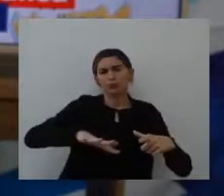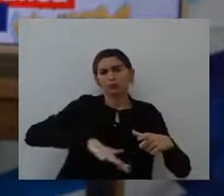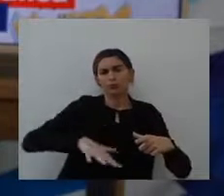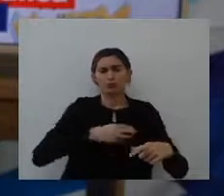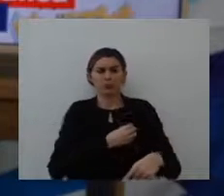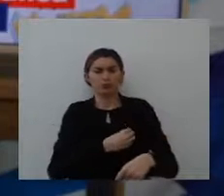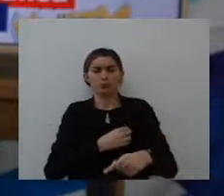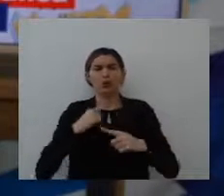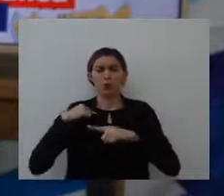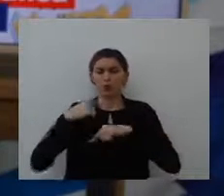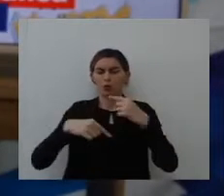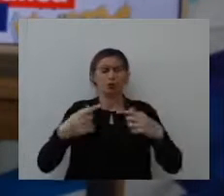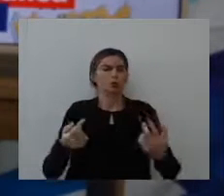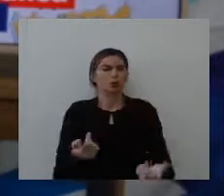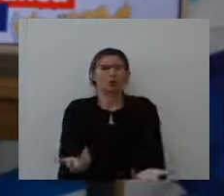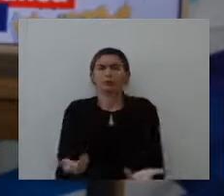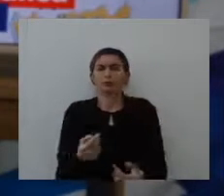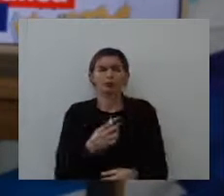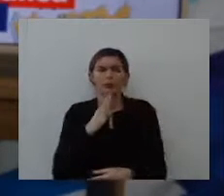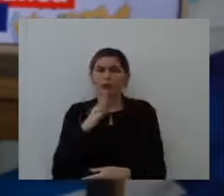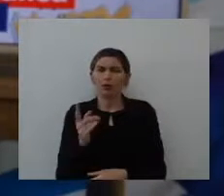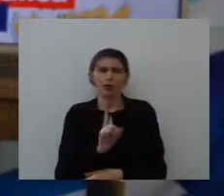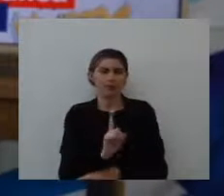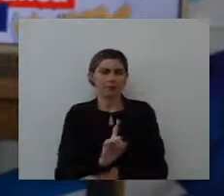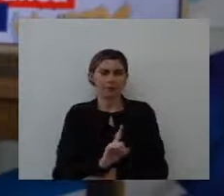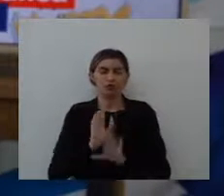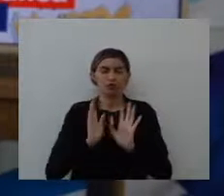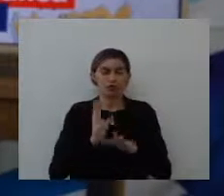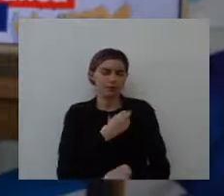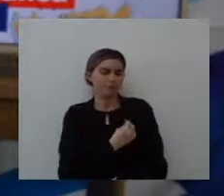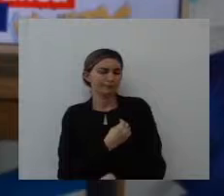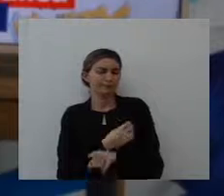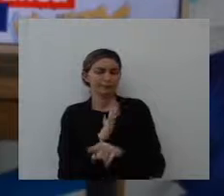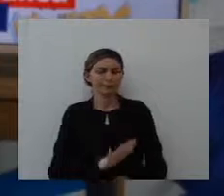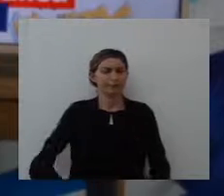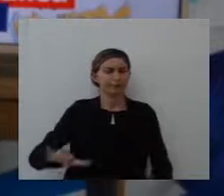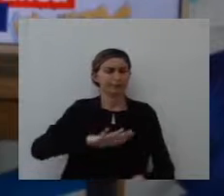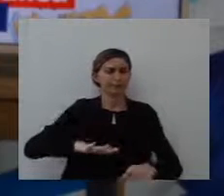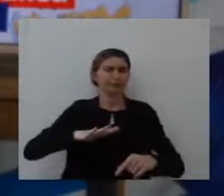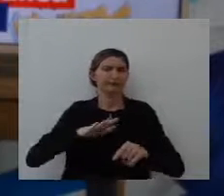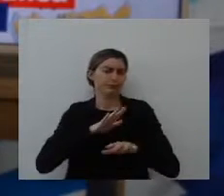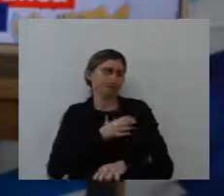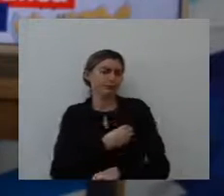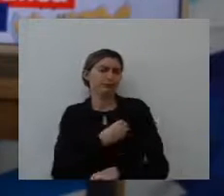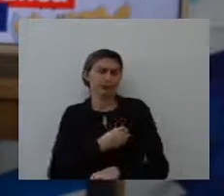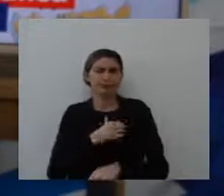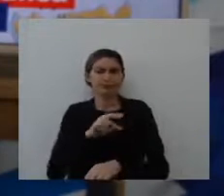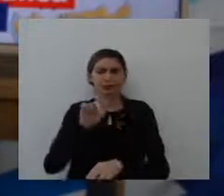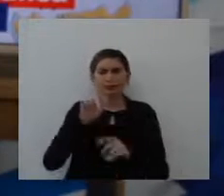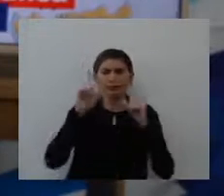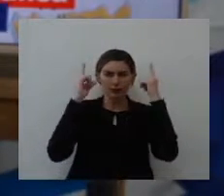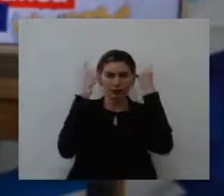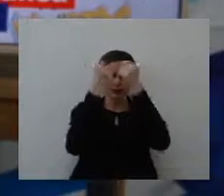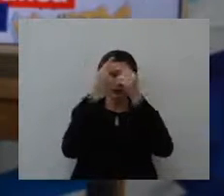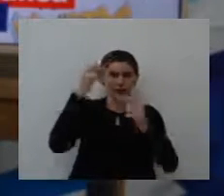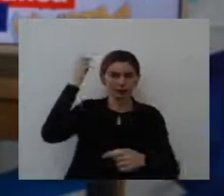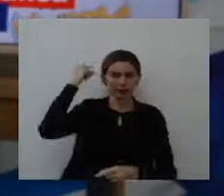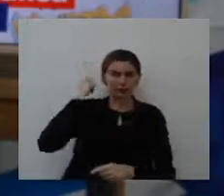Eles têm uma origem desconhecida. Eles já habitavam essa região que nós chamamos genericamente de Grécia